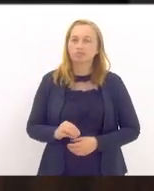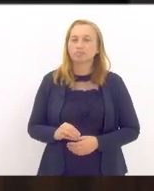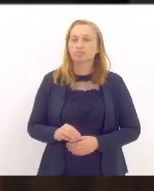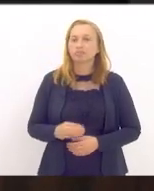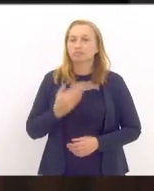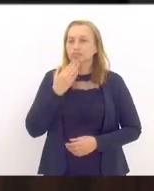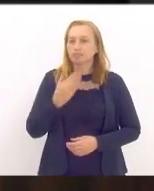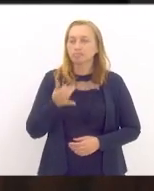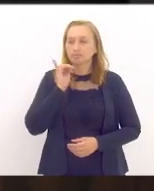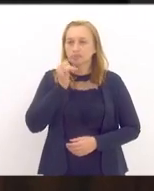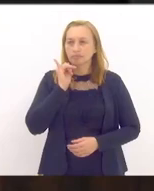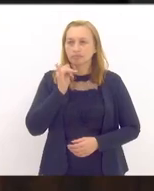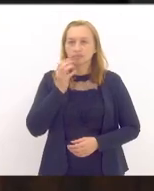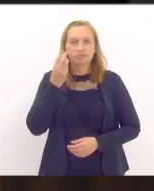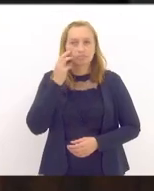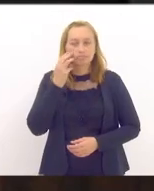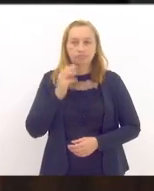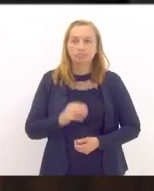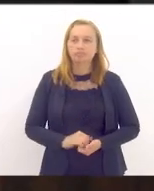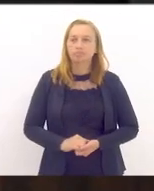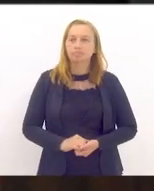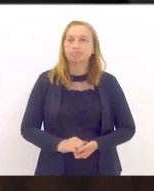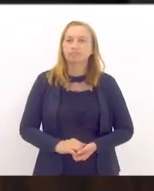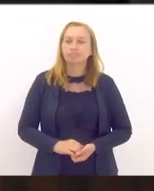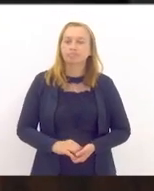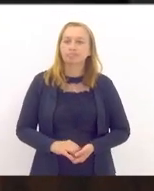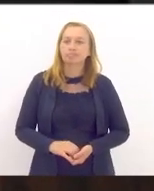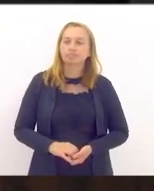designa relator Deputado Valdete Carneiro